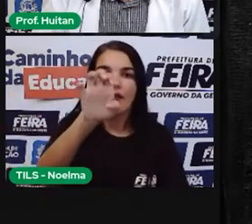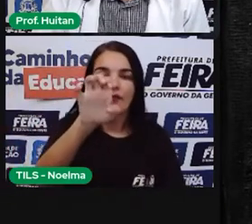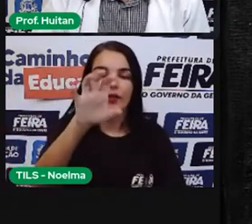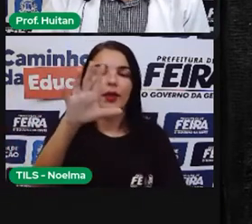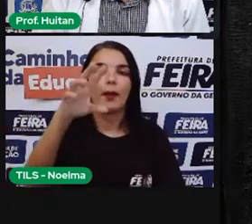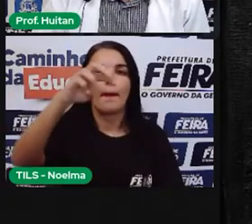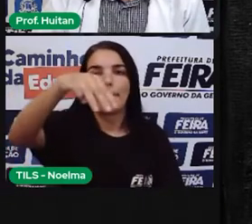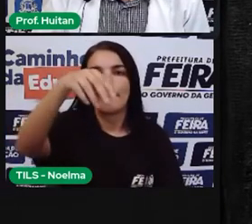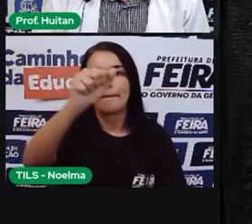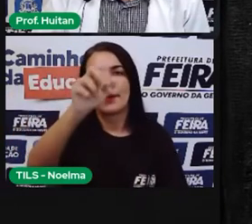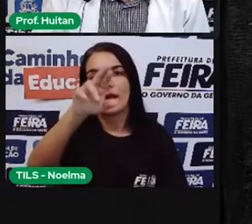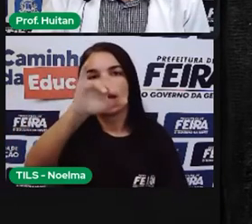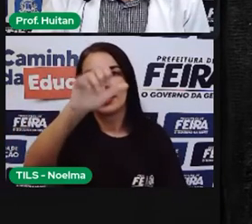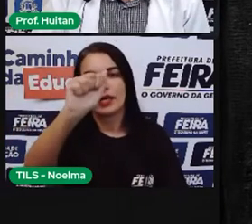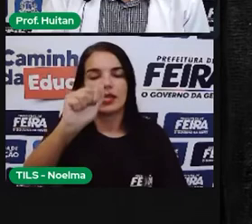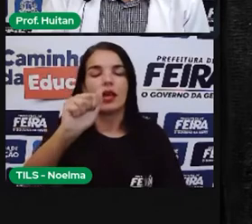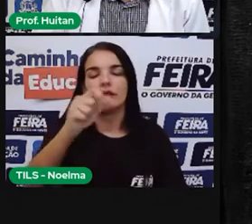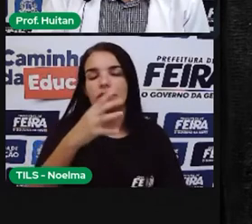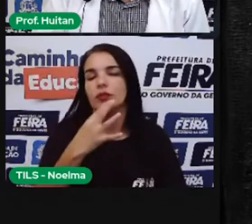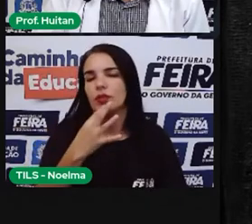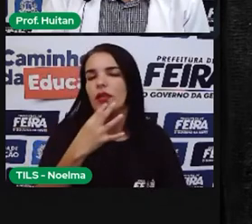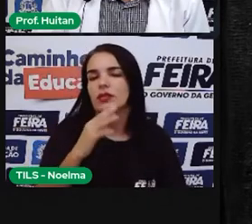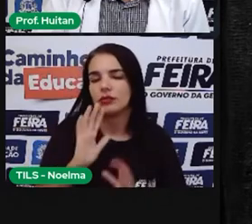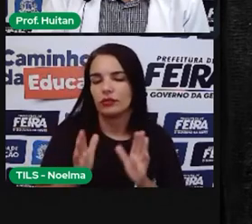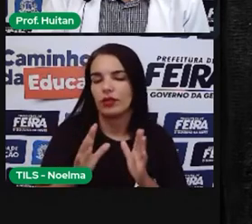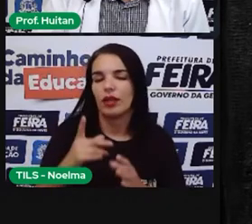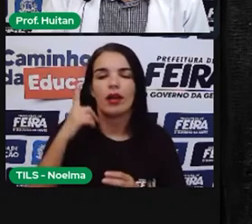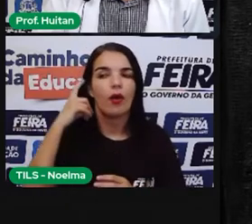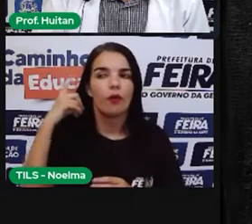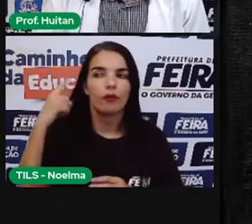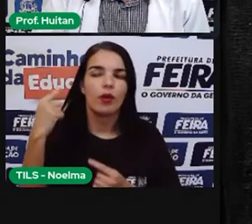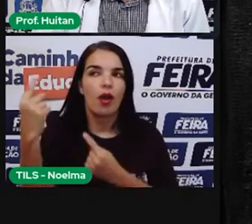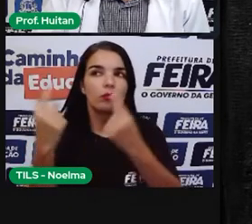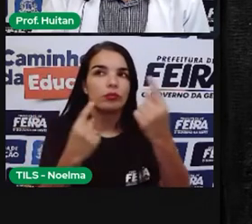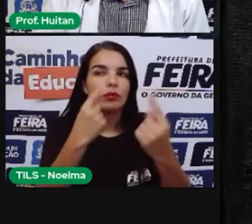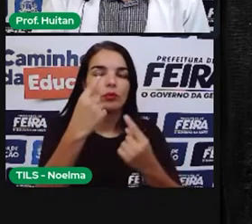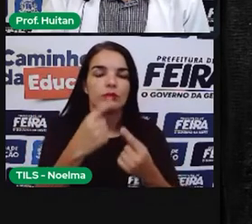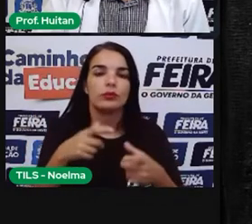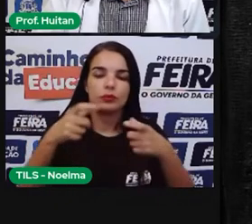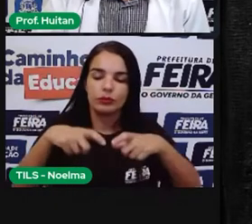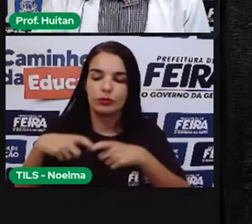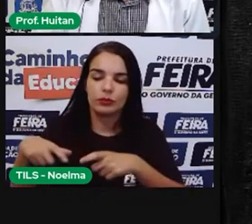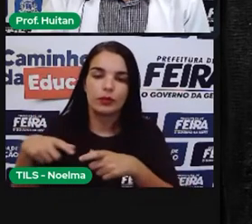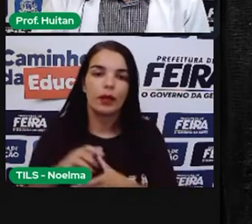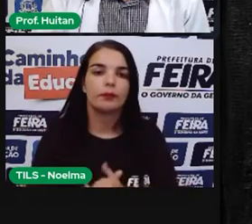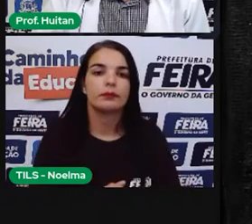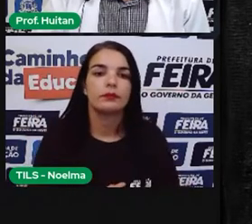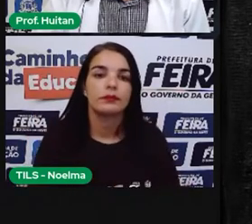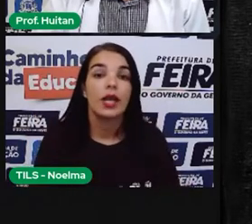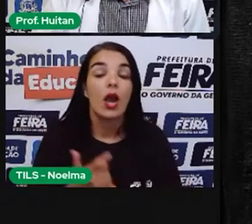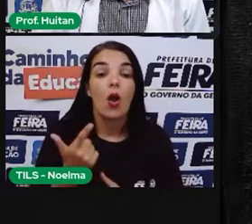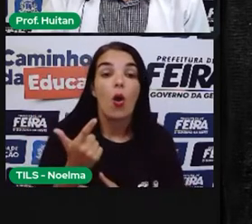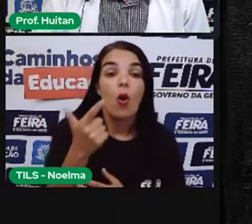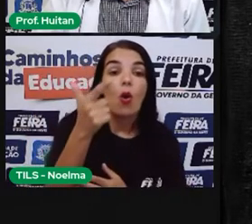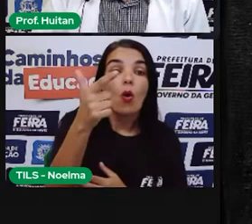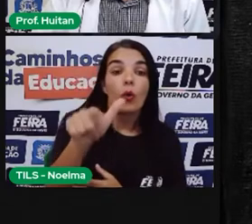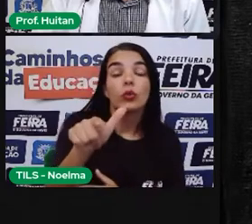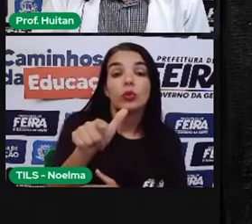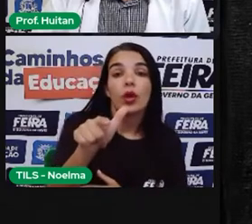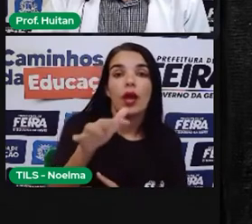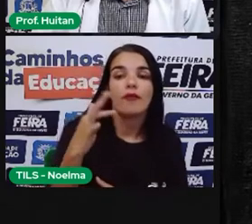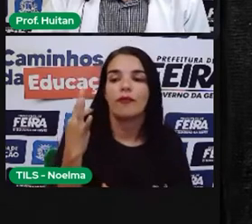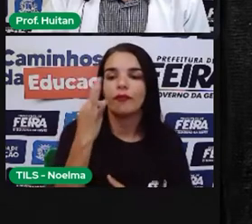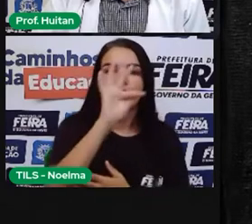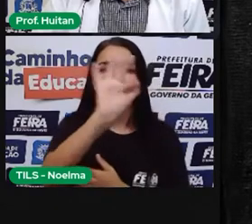autor, mas a música, pelo menos essa, eu tenho certeza que nós todos conhecemos. O outro gênero é o